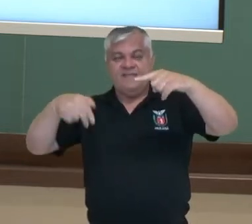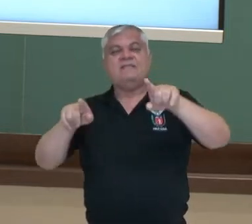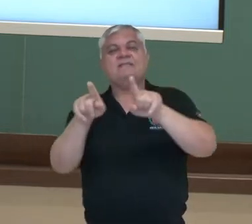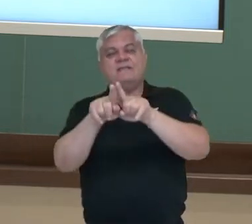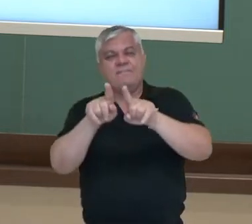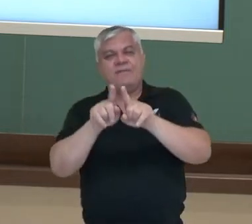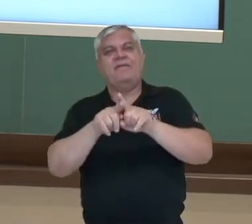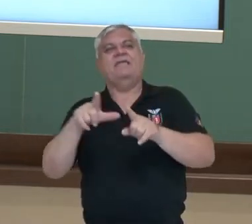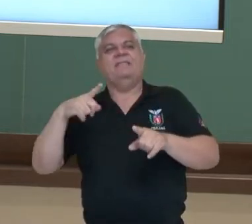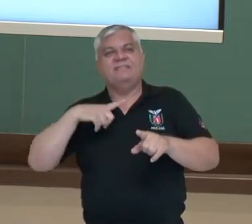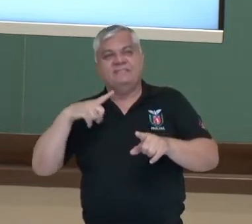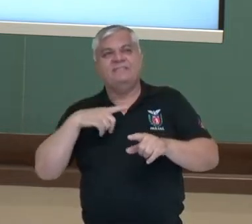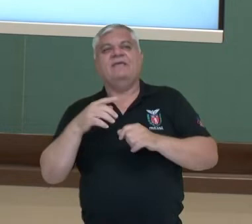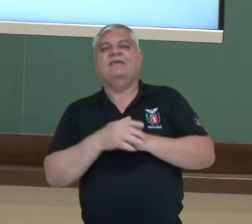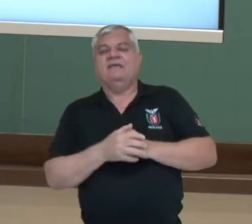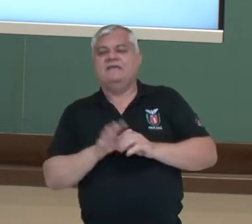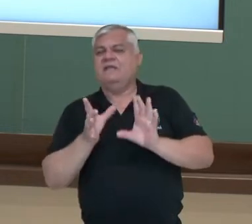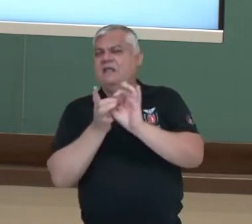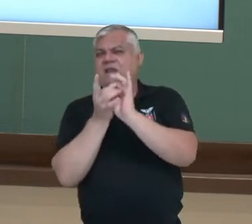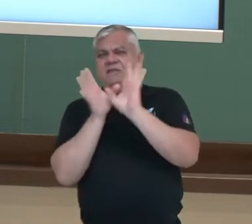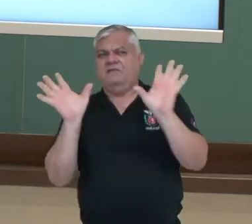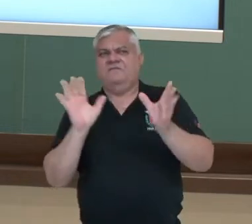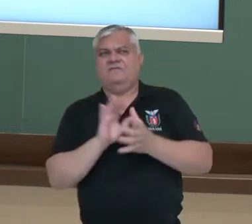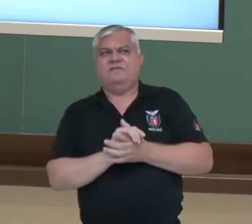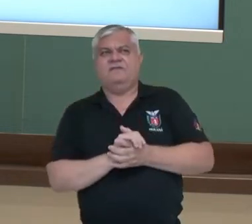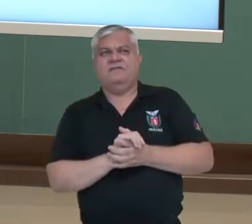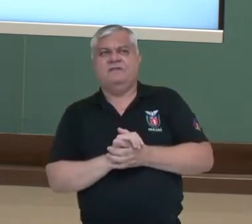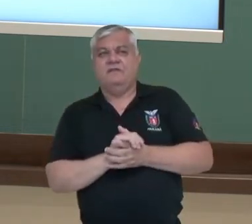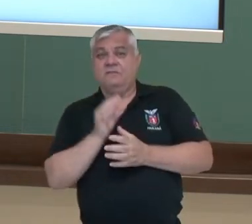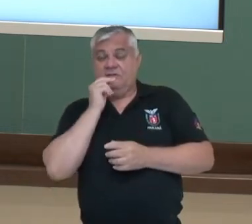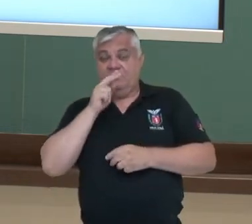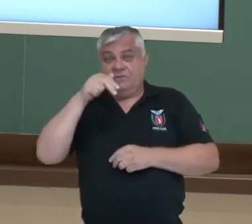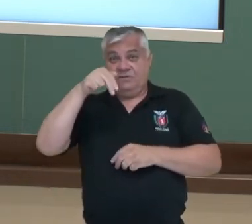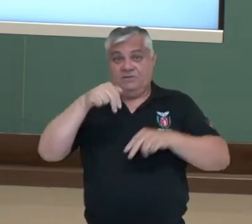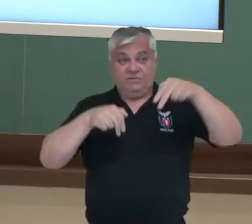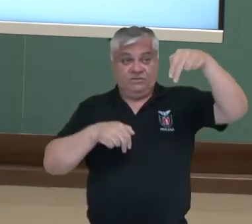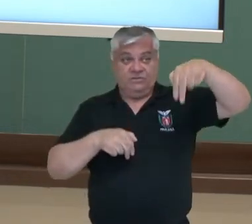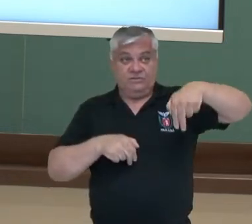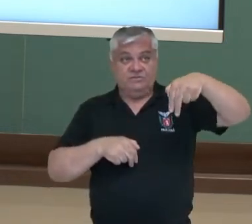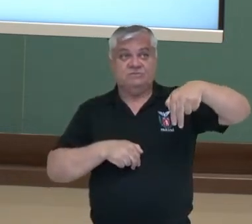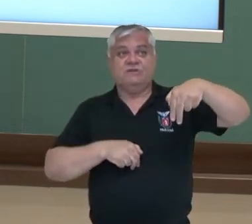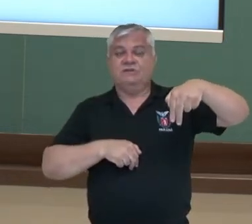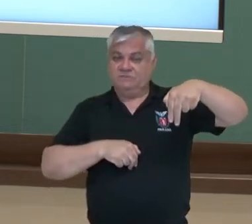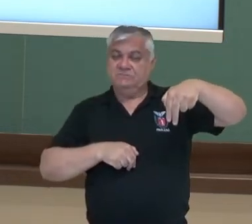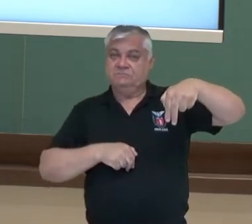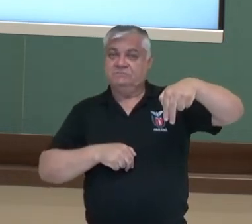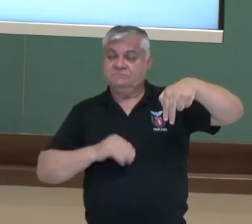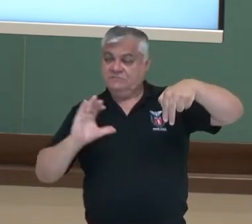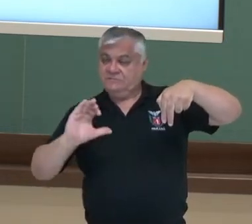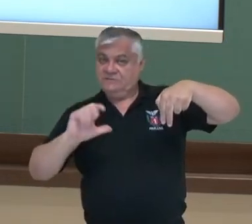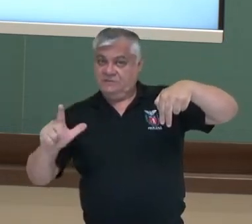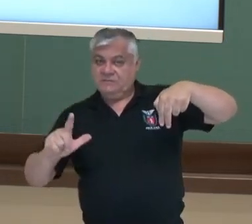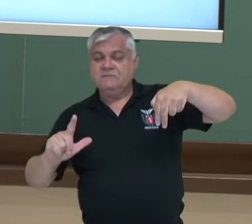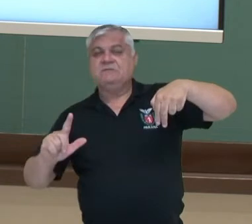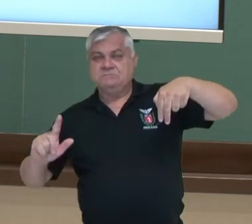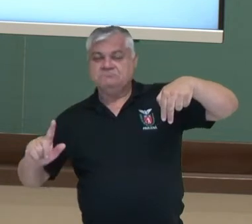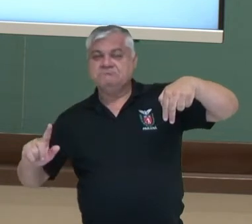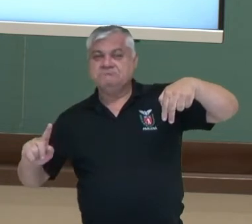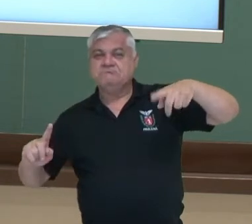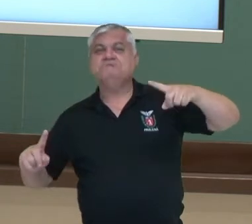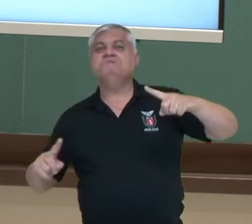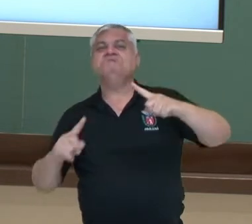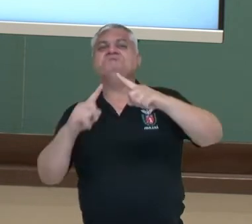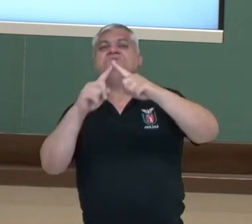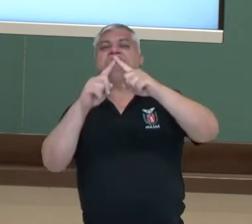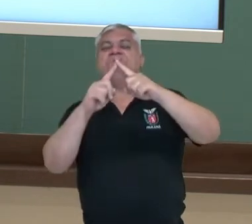tem pares de elétrons livres. Então, como o nitrogênio tem pares de elétron livre, também irá atacar essa